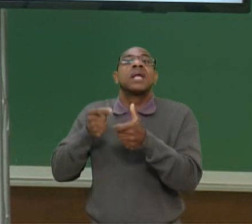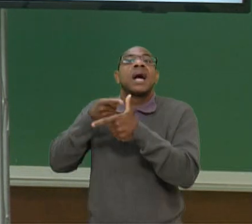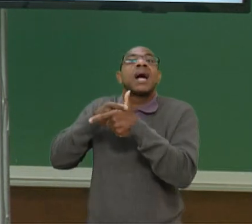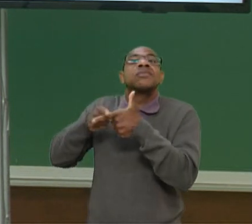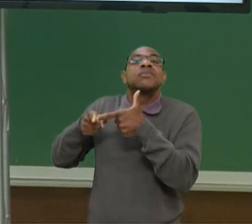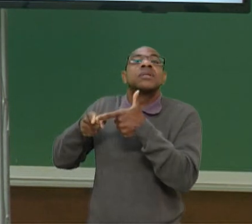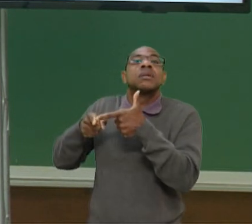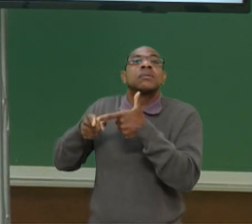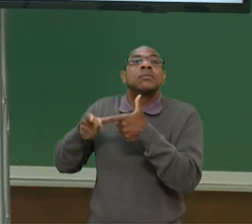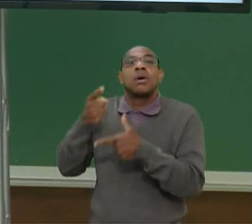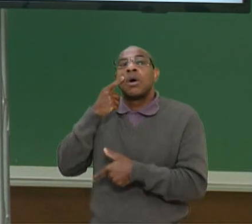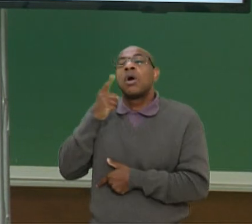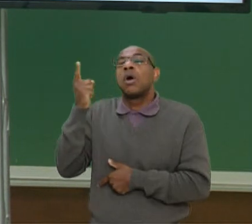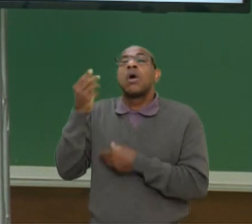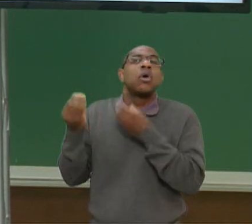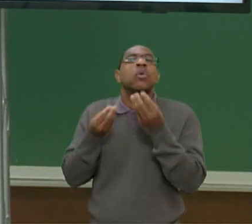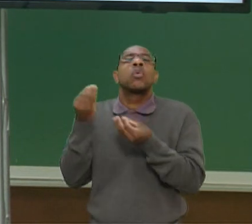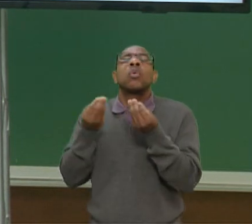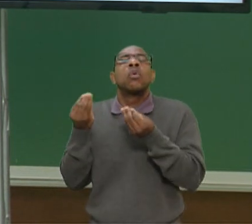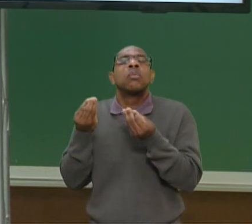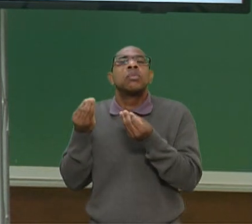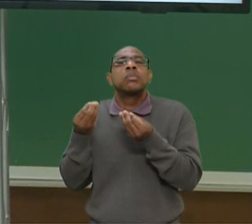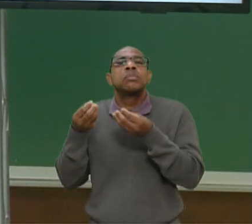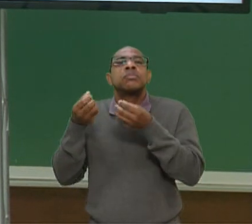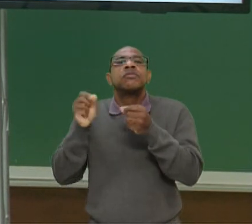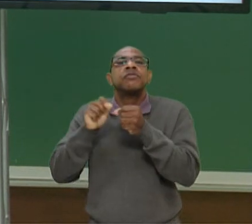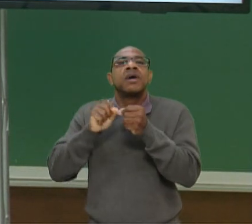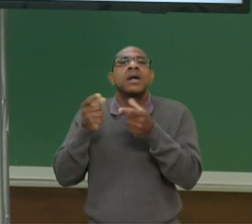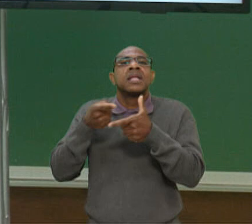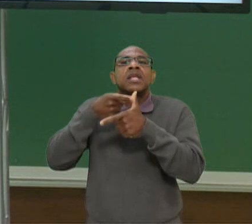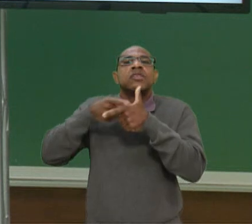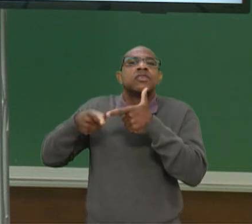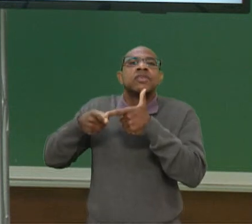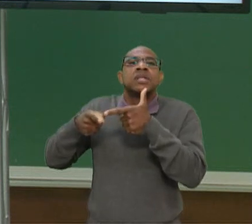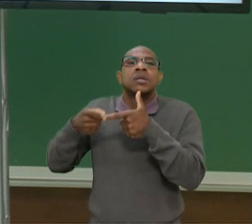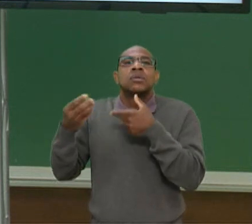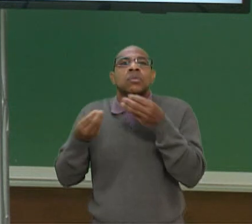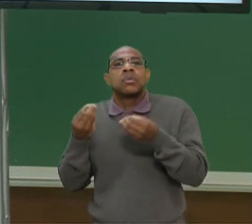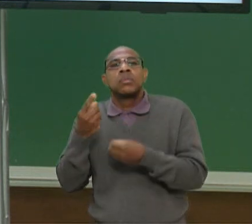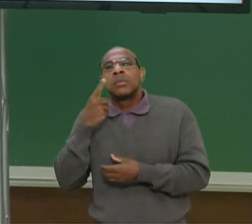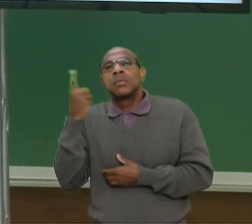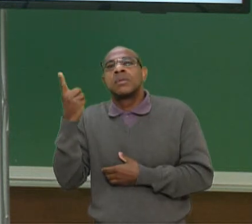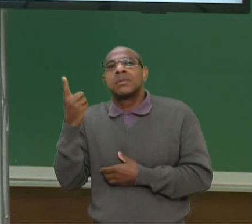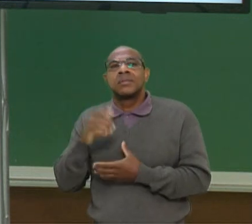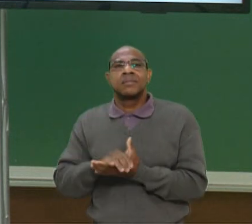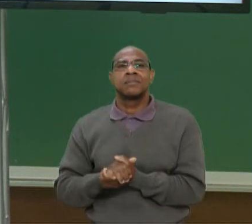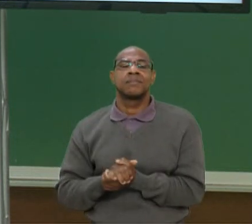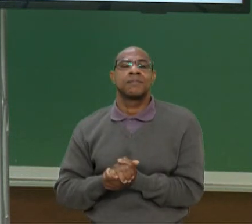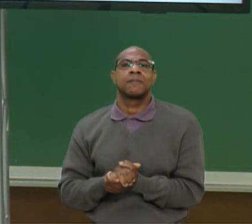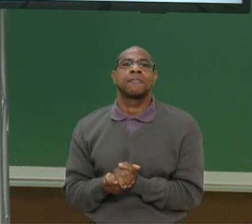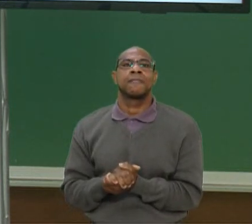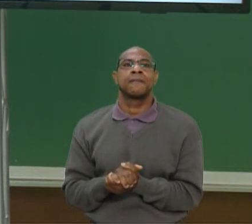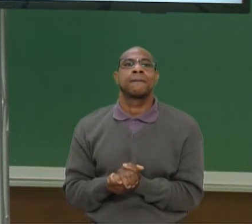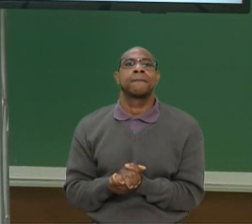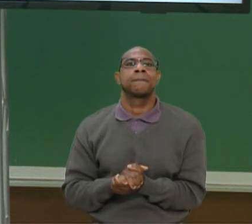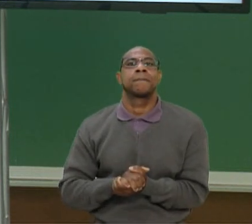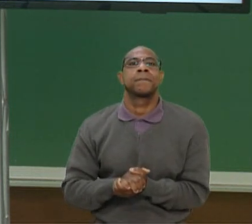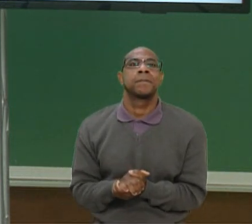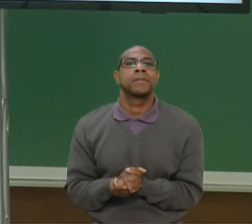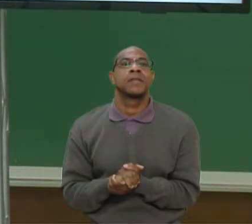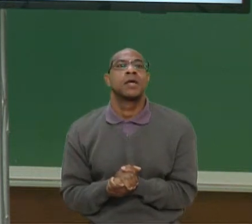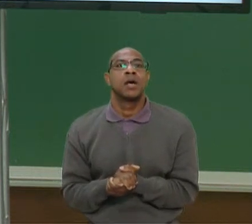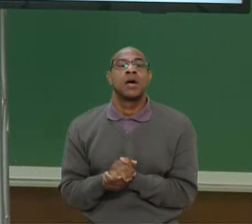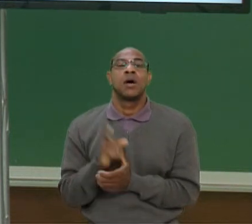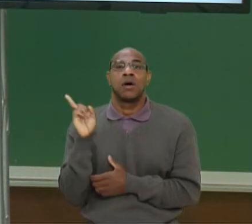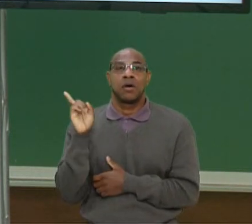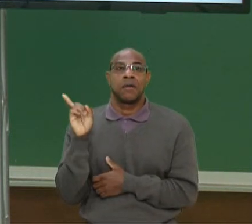divisão. Então, vamos ver como é que a gente vai fazer a divisão quando a gente trabalha com um número complexo.